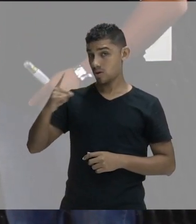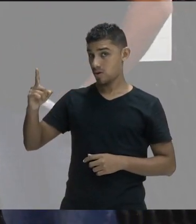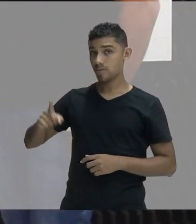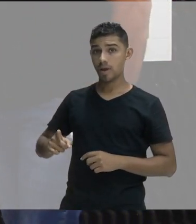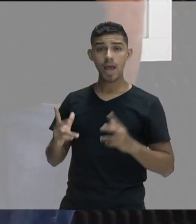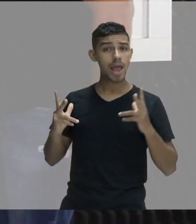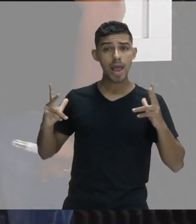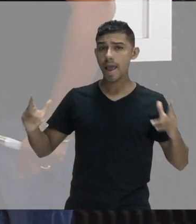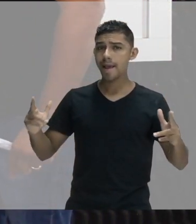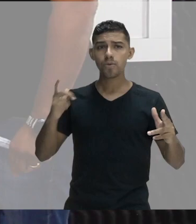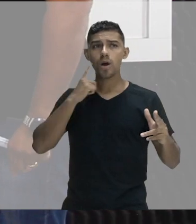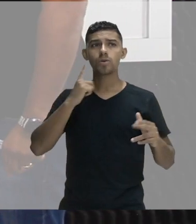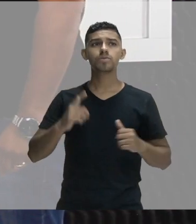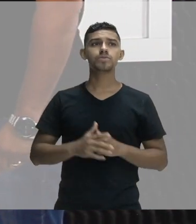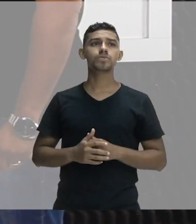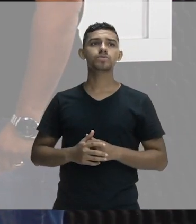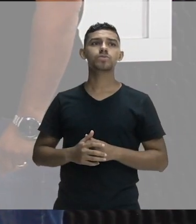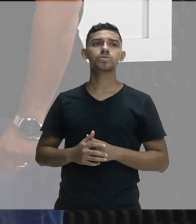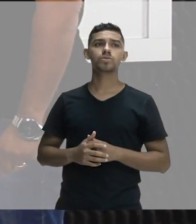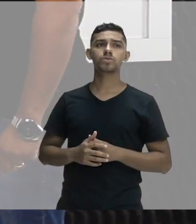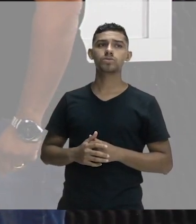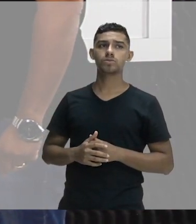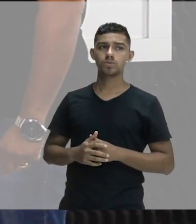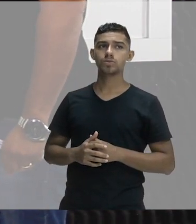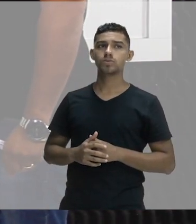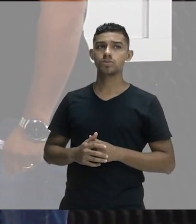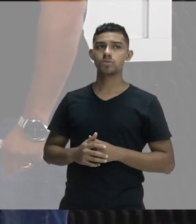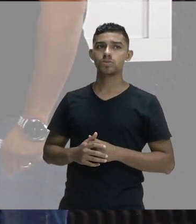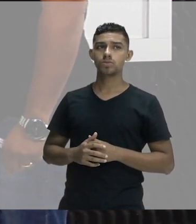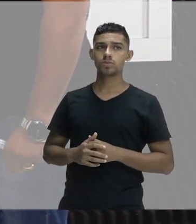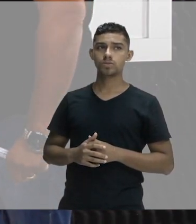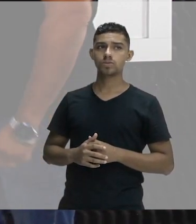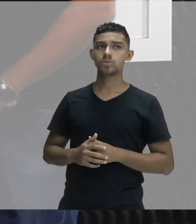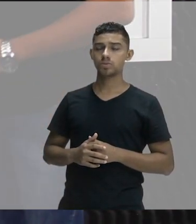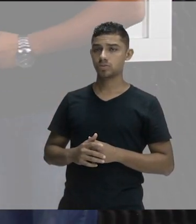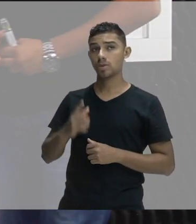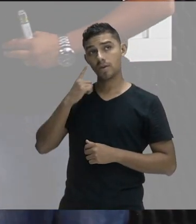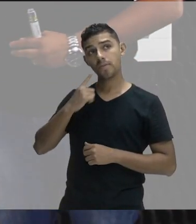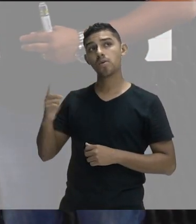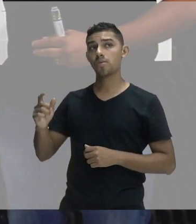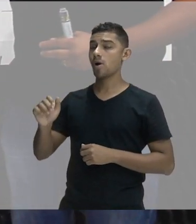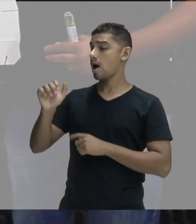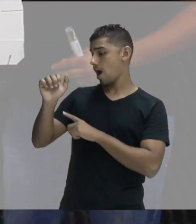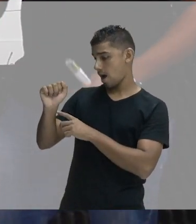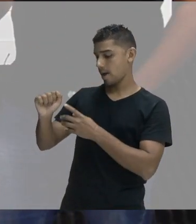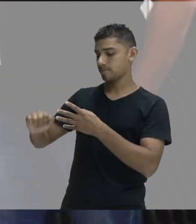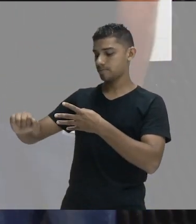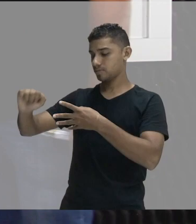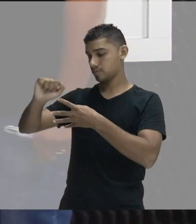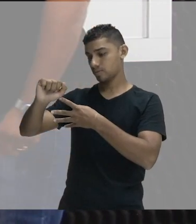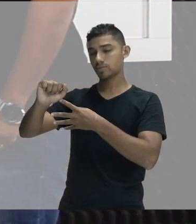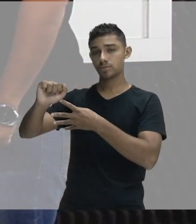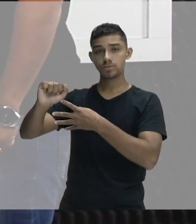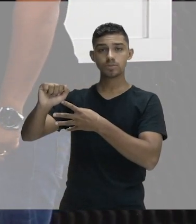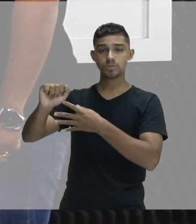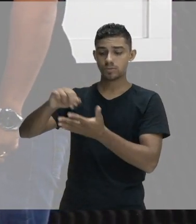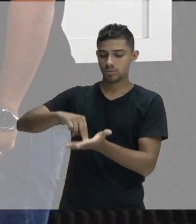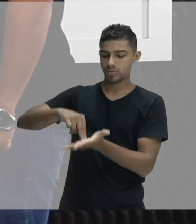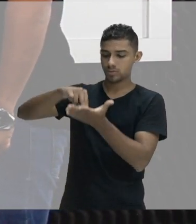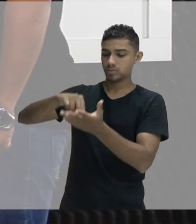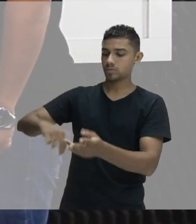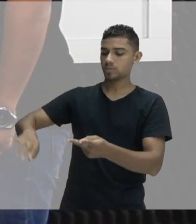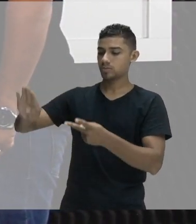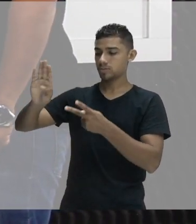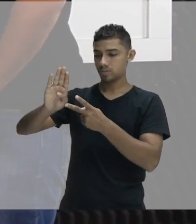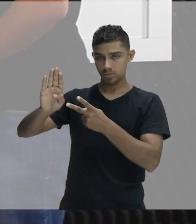acontecer a mesma coisa. A escada 2 ele pode ir pelo elevador A, depois de subir pela escada 2. Pode ir pelo